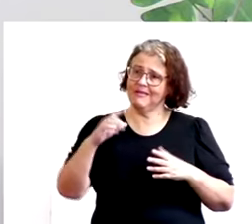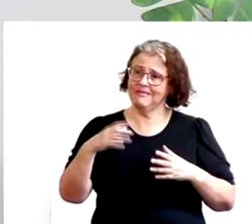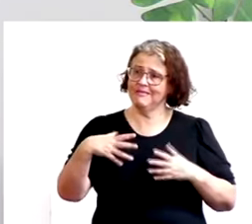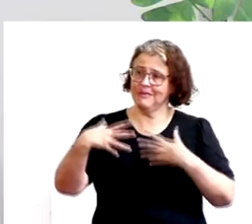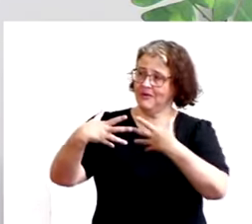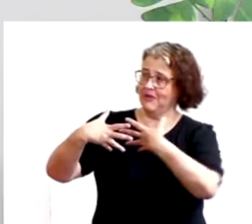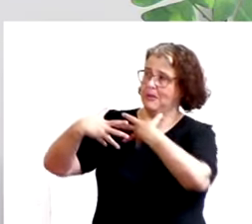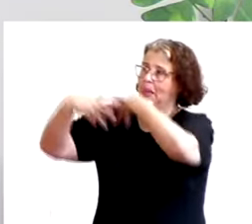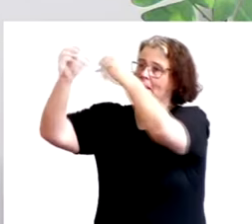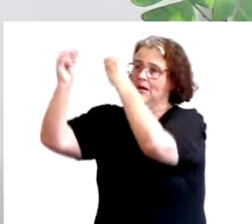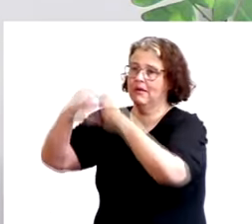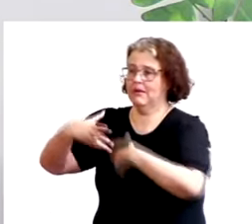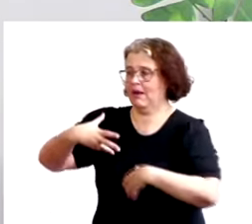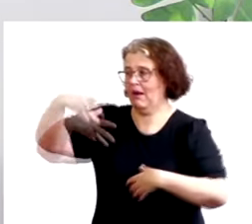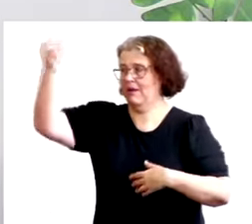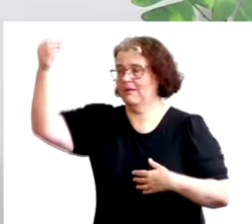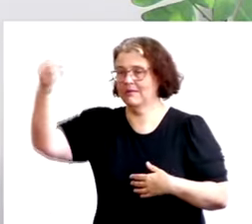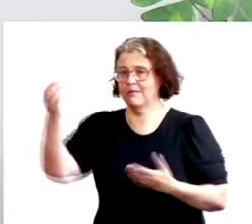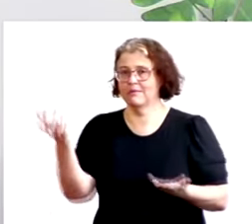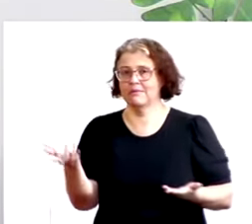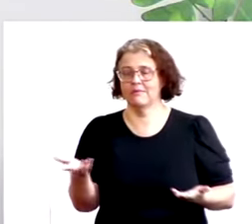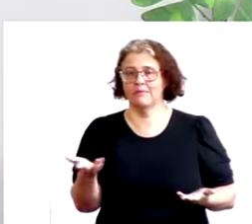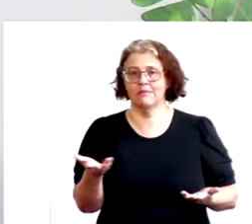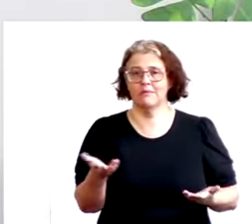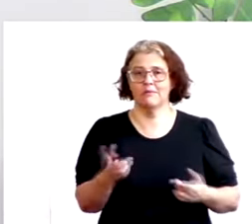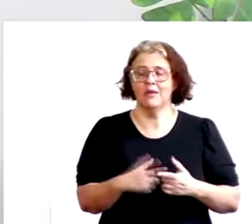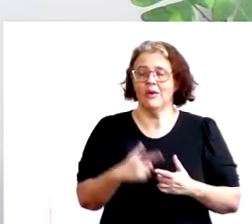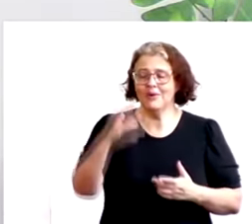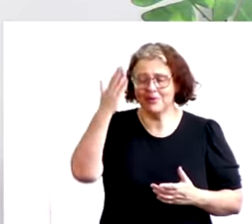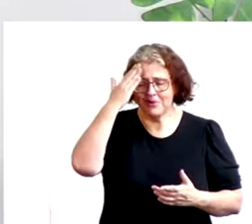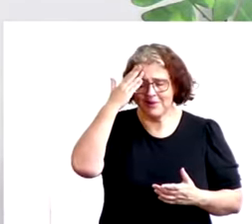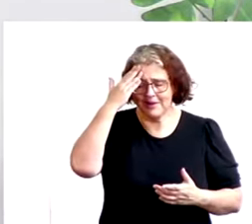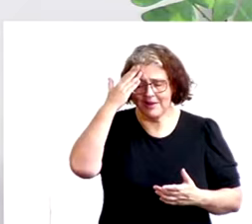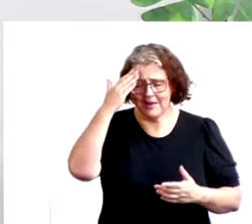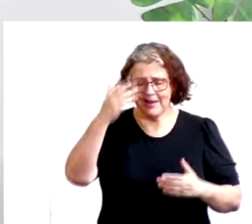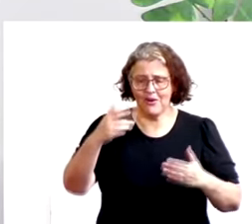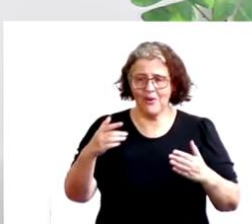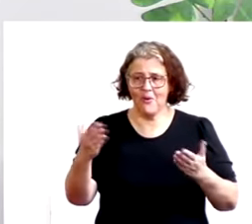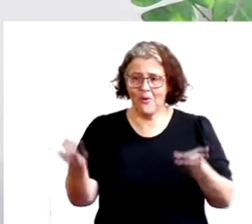presente com as suas memórias do passado isso